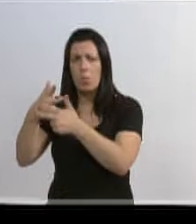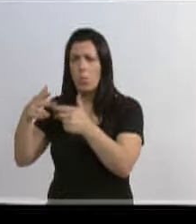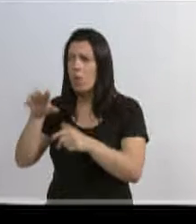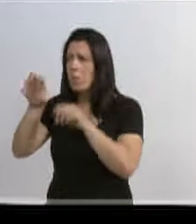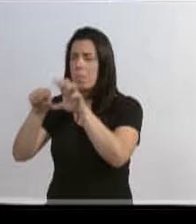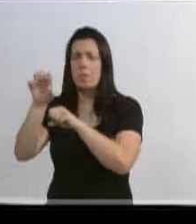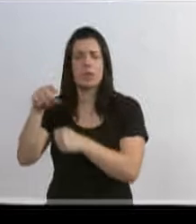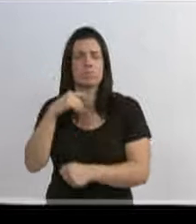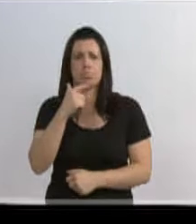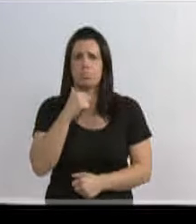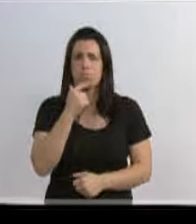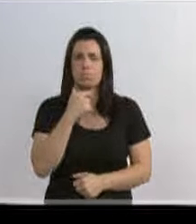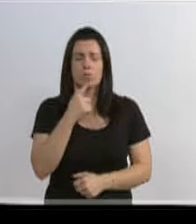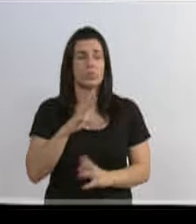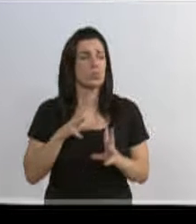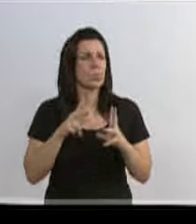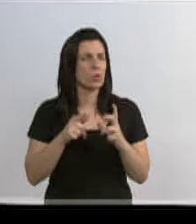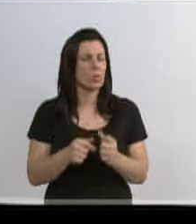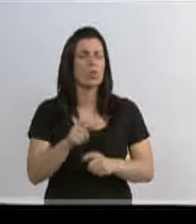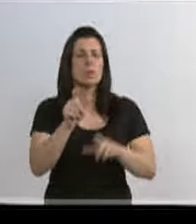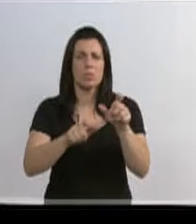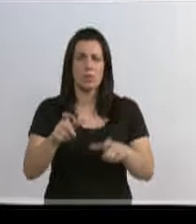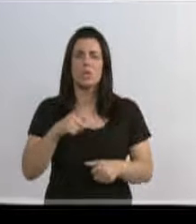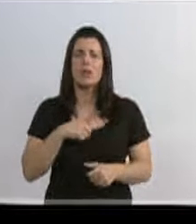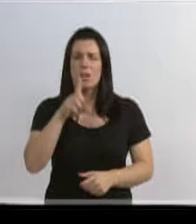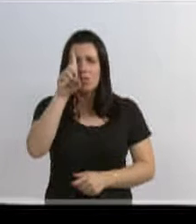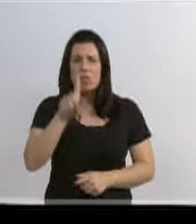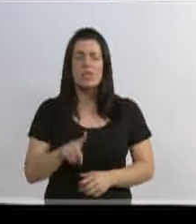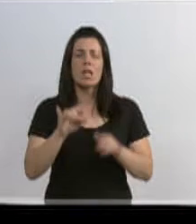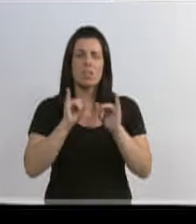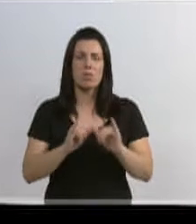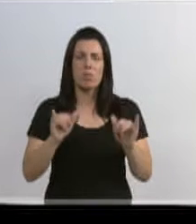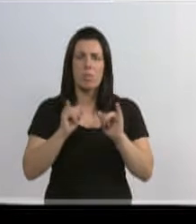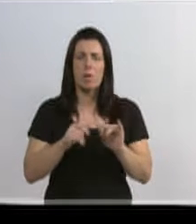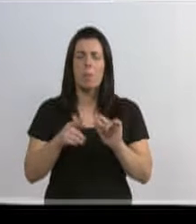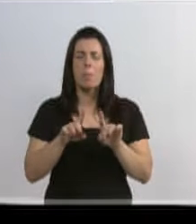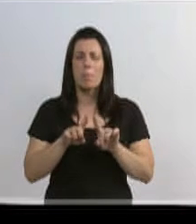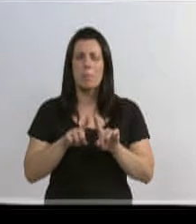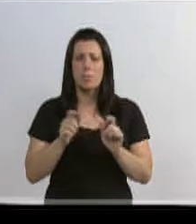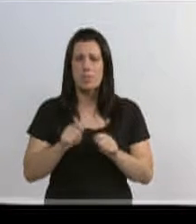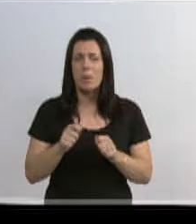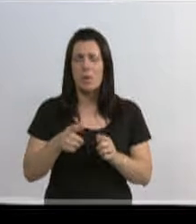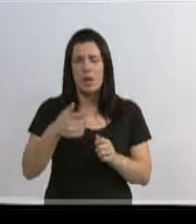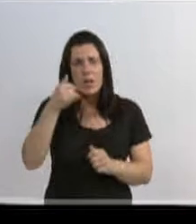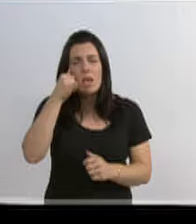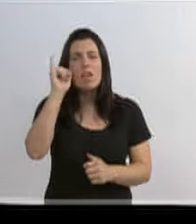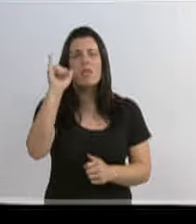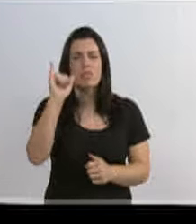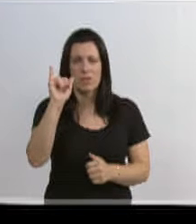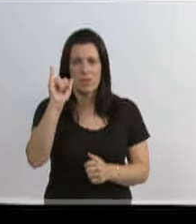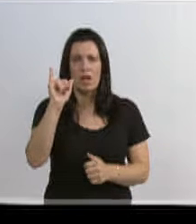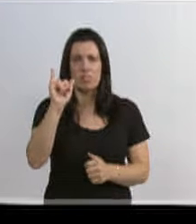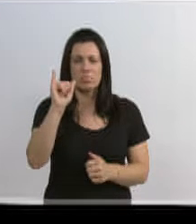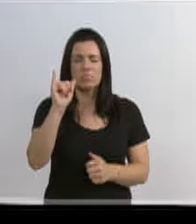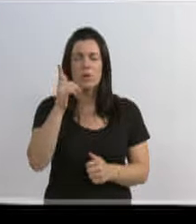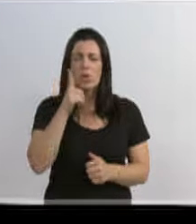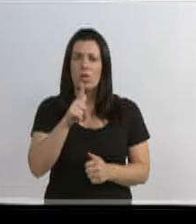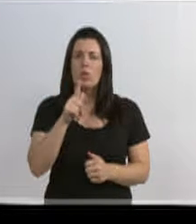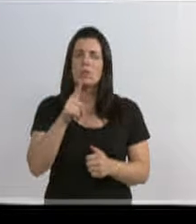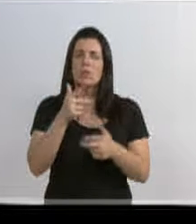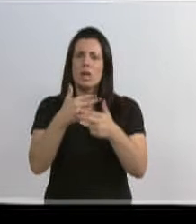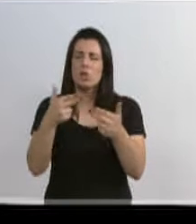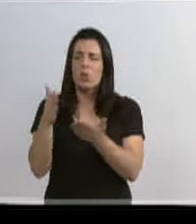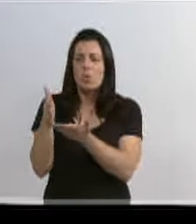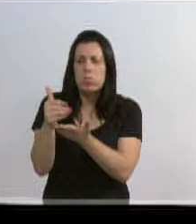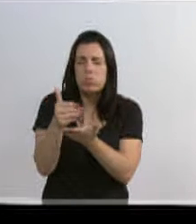o direito à informação que possibilite a previsão de acidentes e possam fazer a retirada de seus